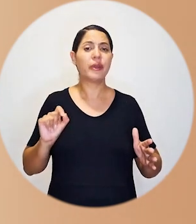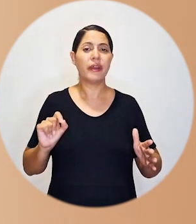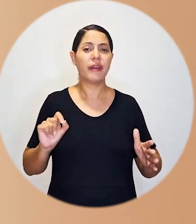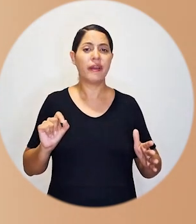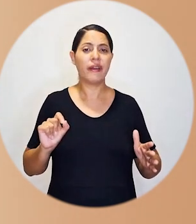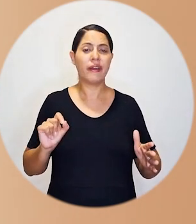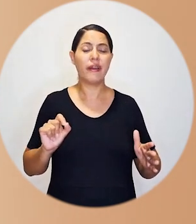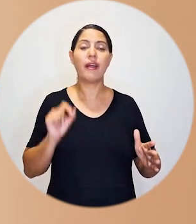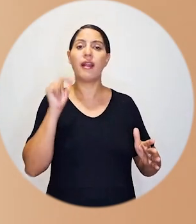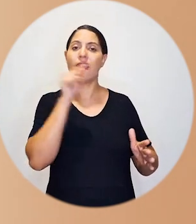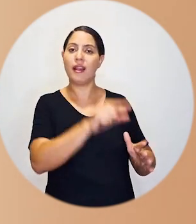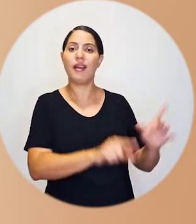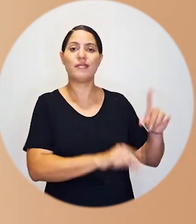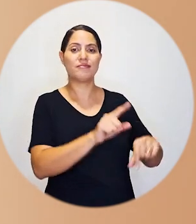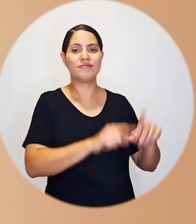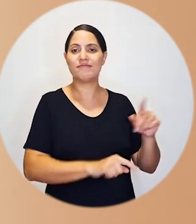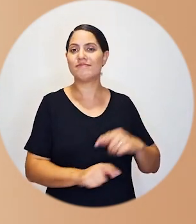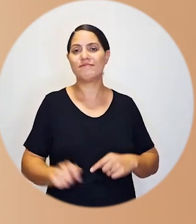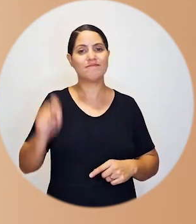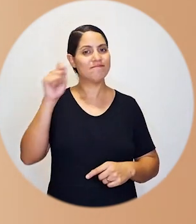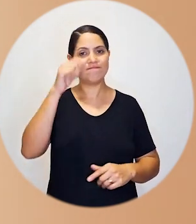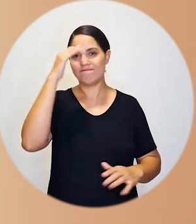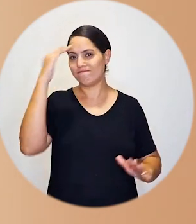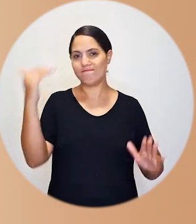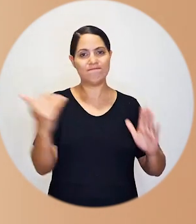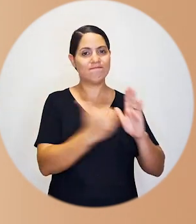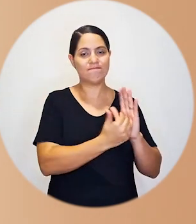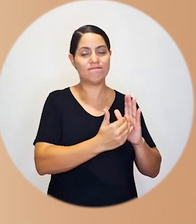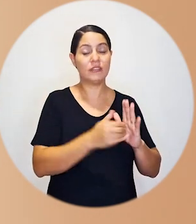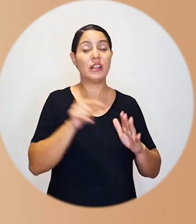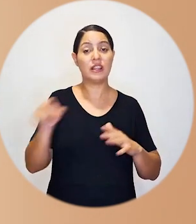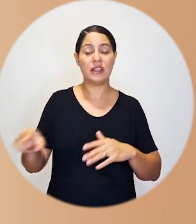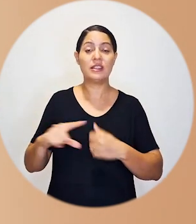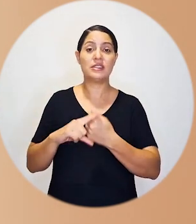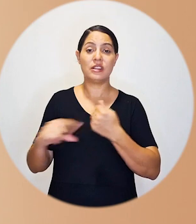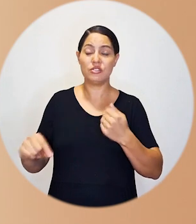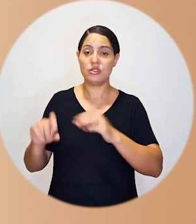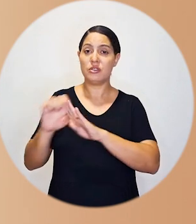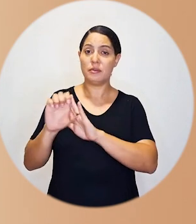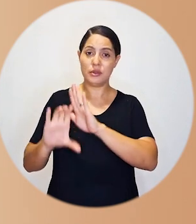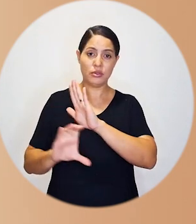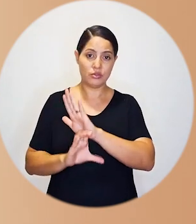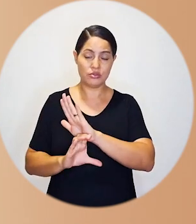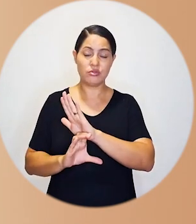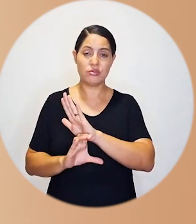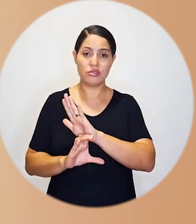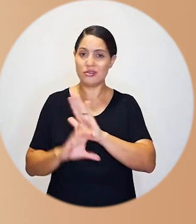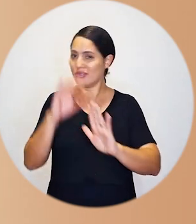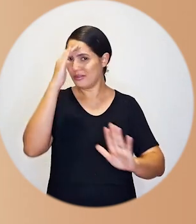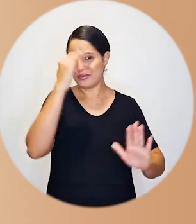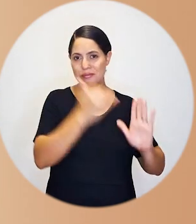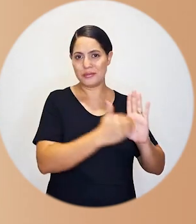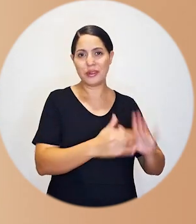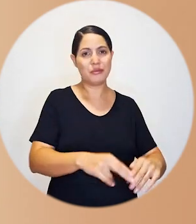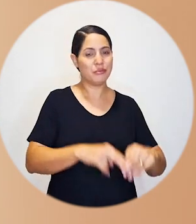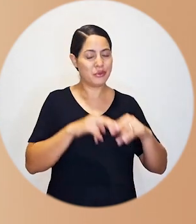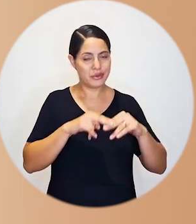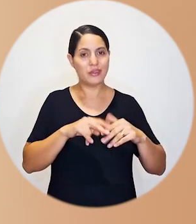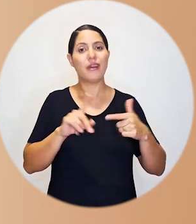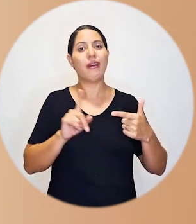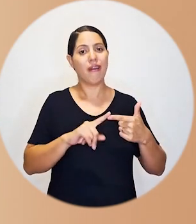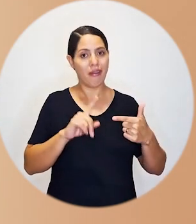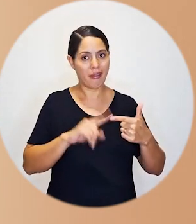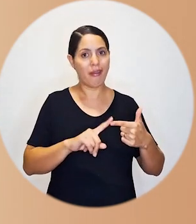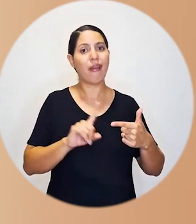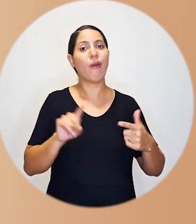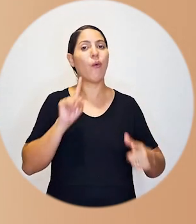pequeno valor. O Estado do Acre também não obedeceu este artigo, essa emenda constitucional, e por essa razão, por esse